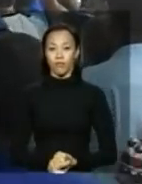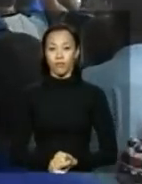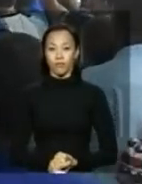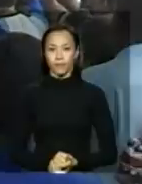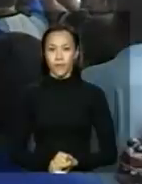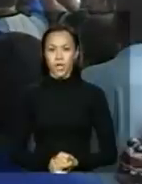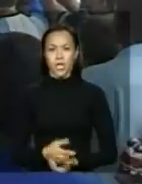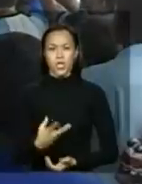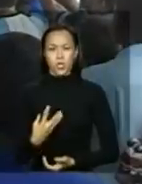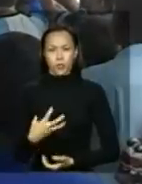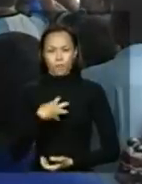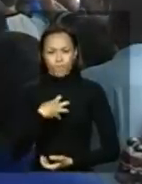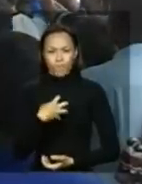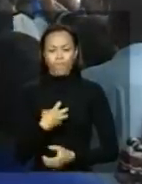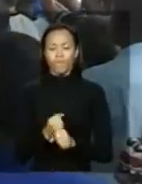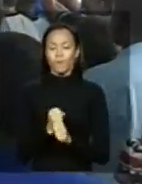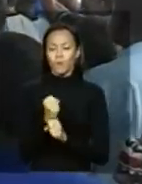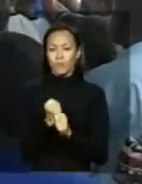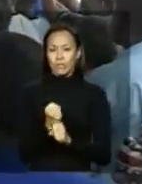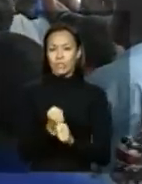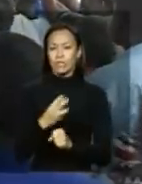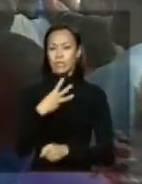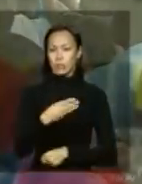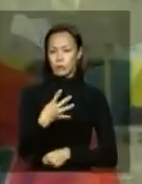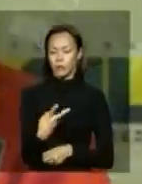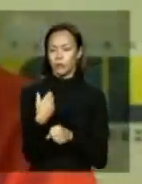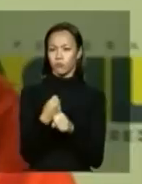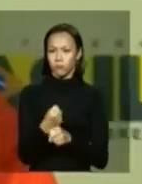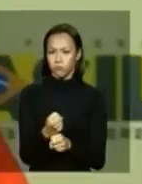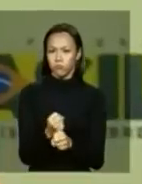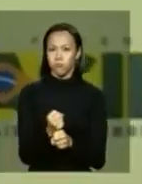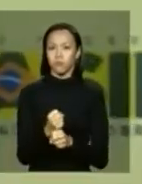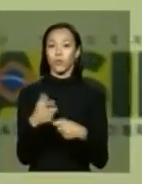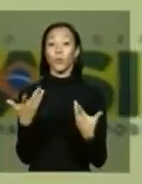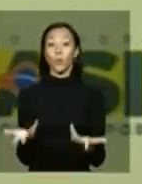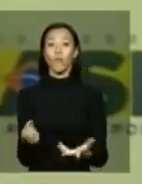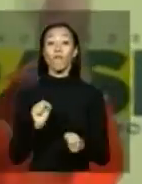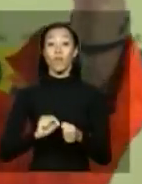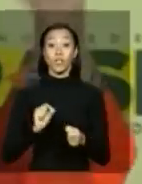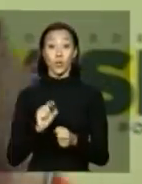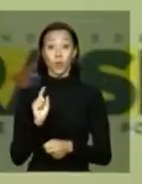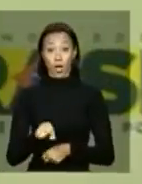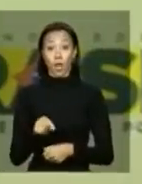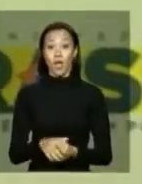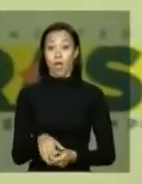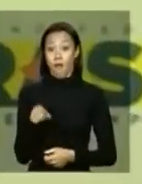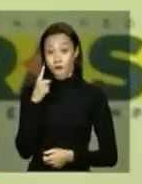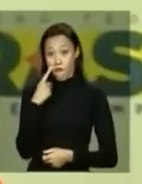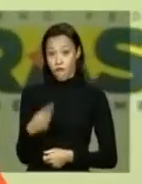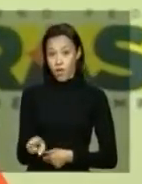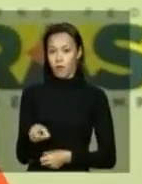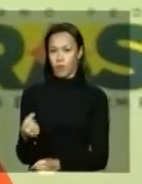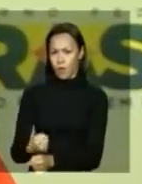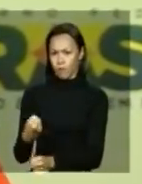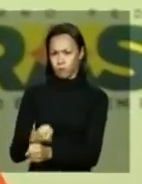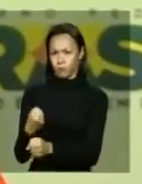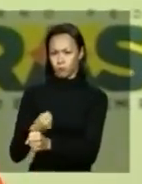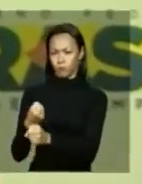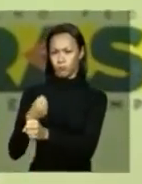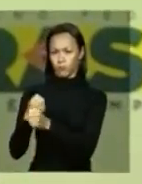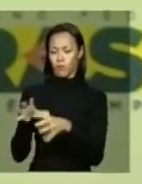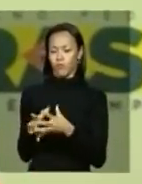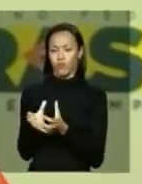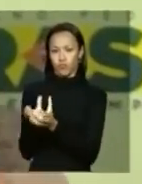ele viveu esses 34 anos fazendo justamente o que essa plataforma faz, que